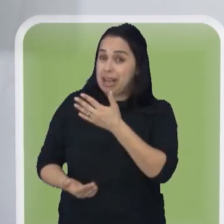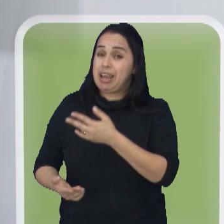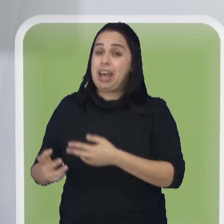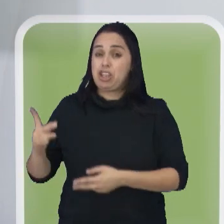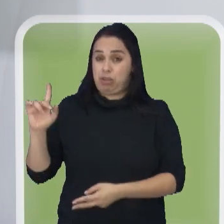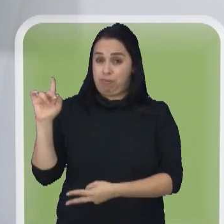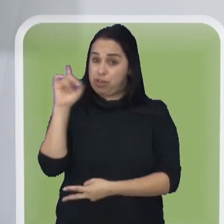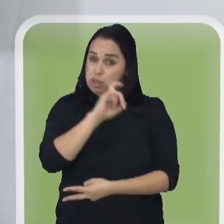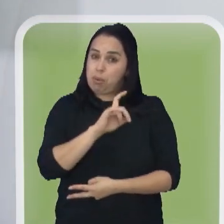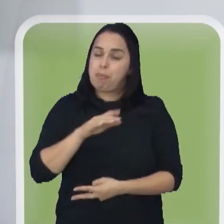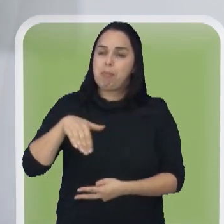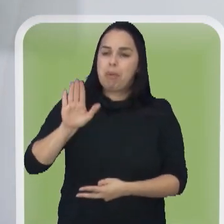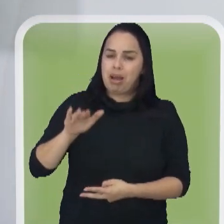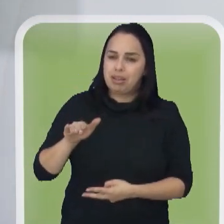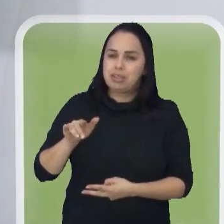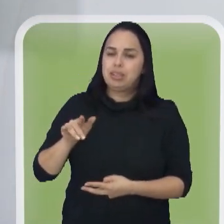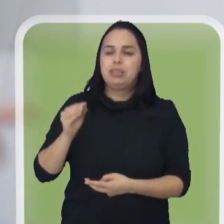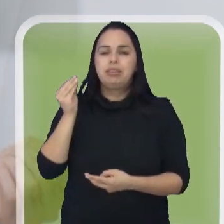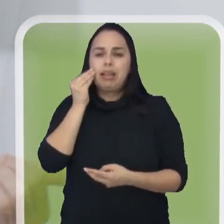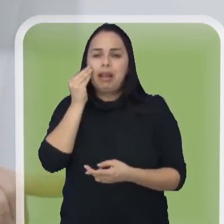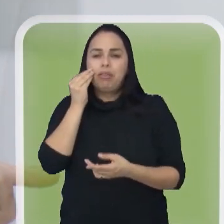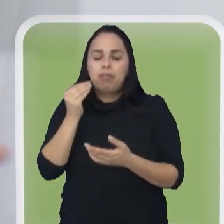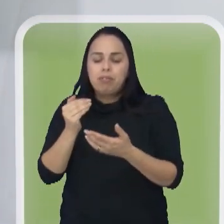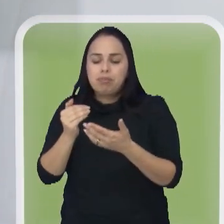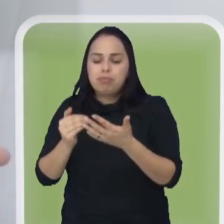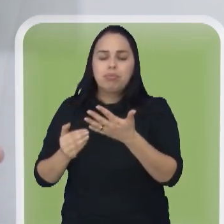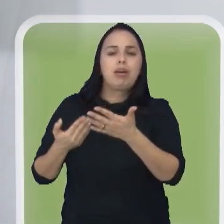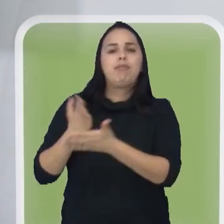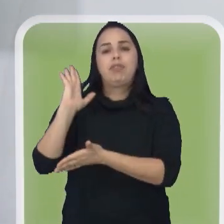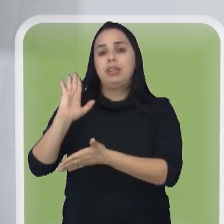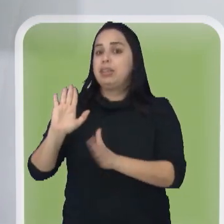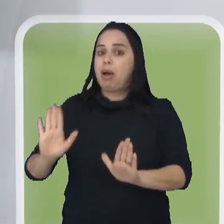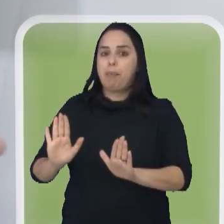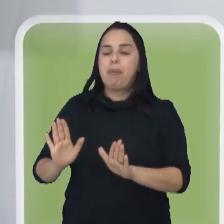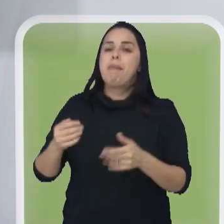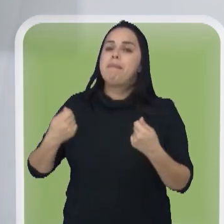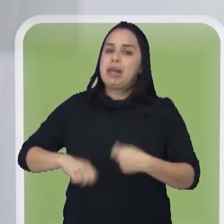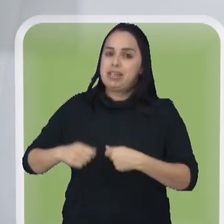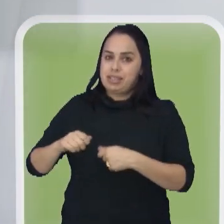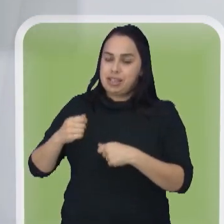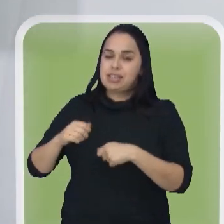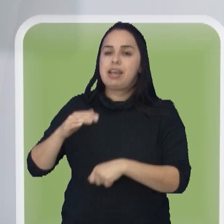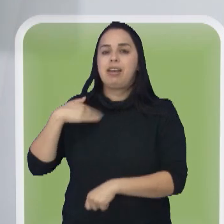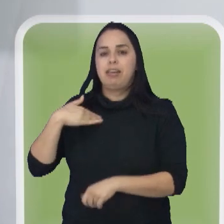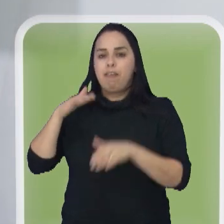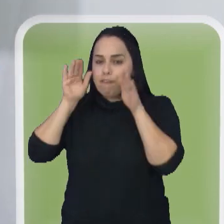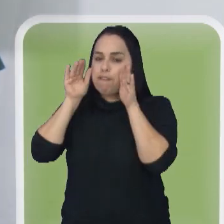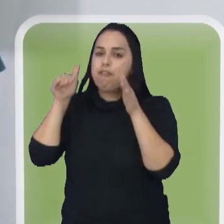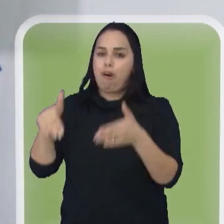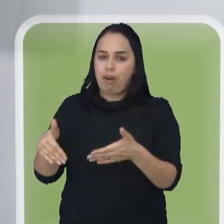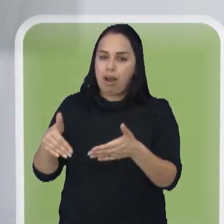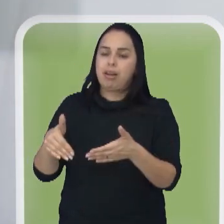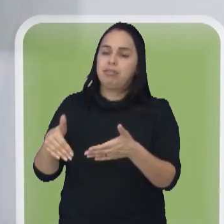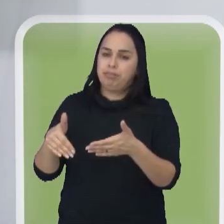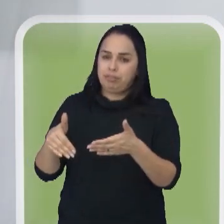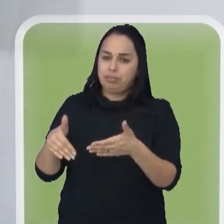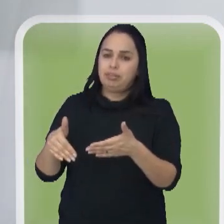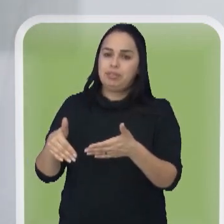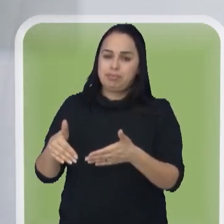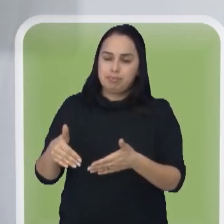questão de você tentar a classificação, né, e tem que começar a olhar um pouco mais para baixo também na zona de abaixamento para a Série A3.